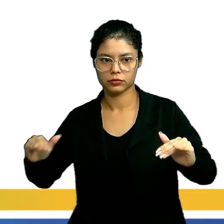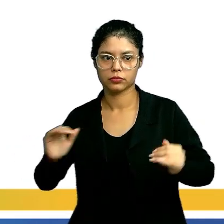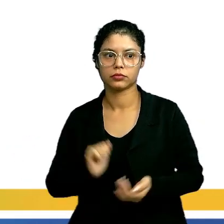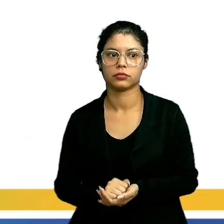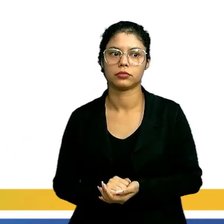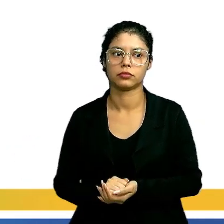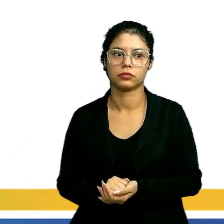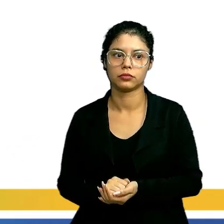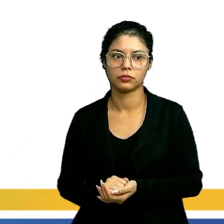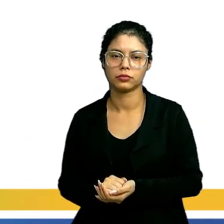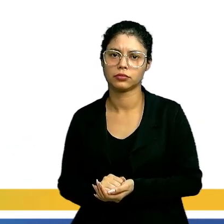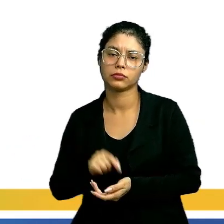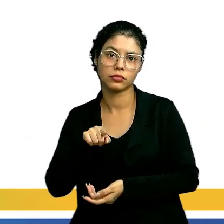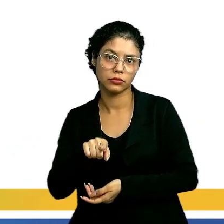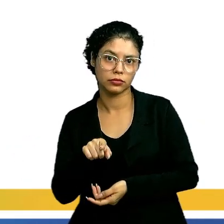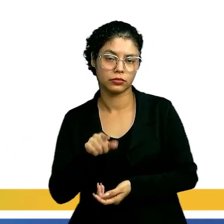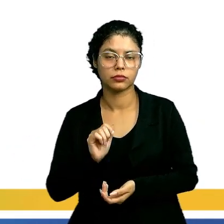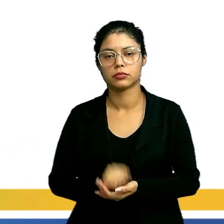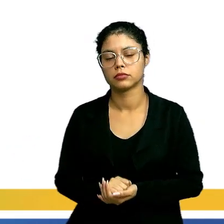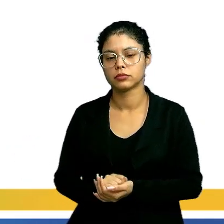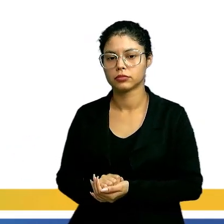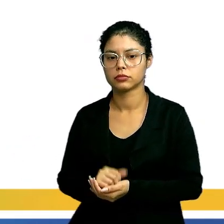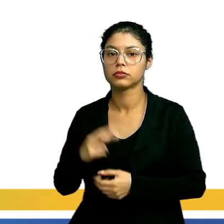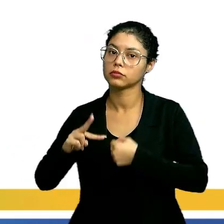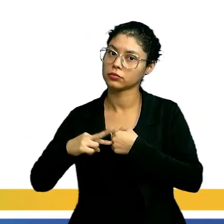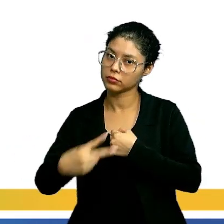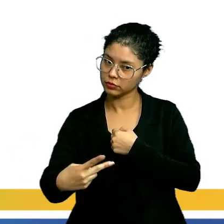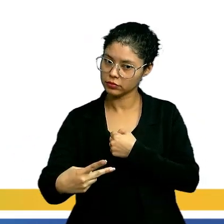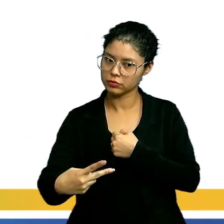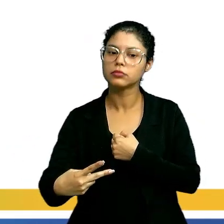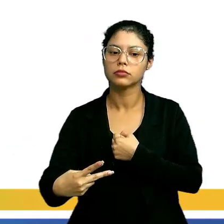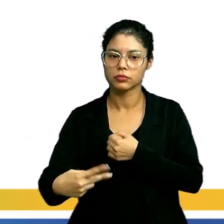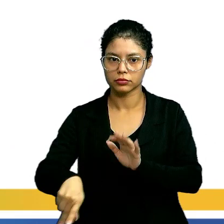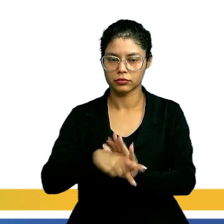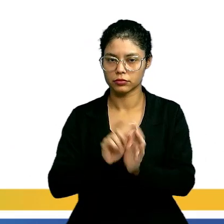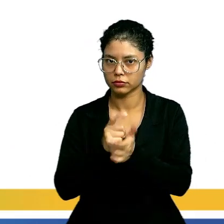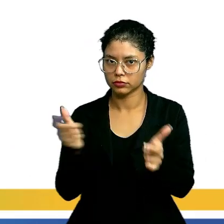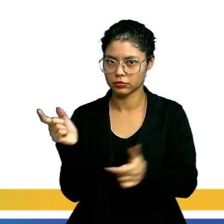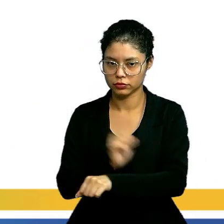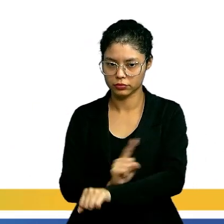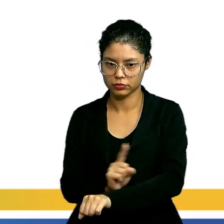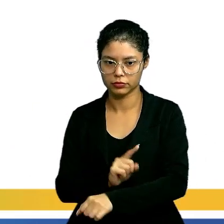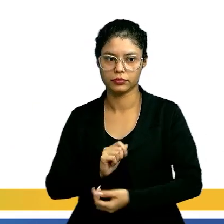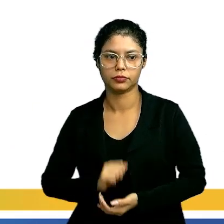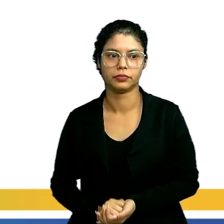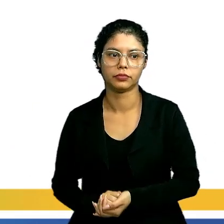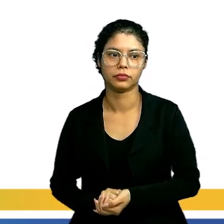baixa. Isso, consequentemente, não vai propiciar uma maior velocidade.